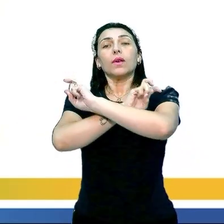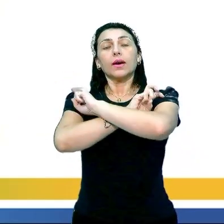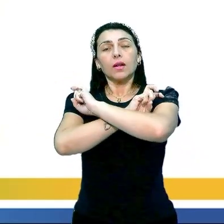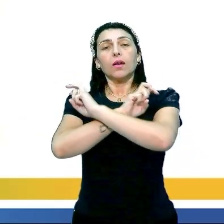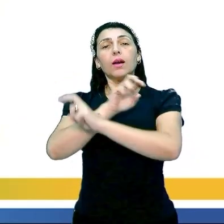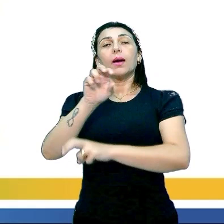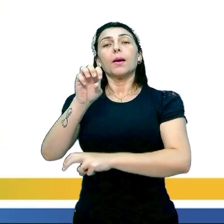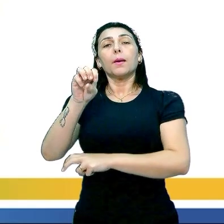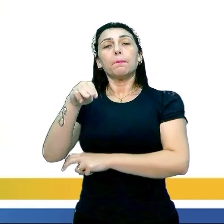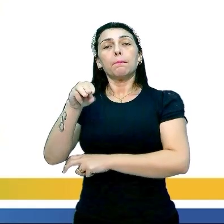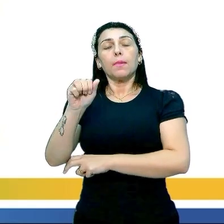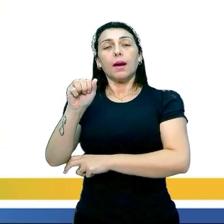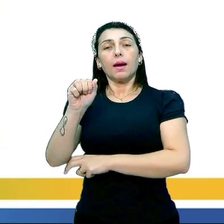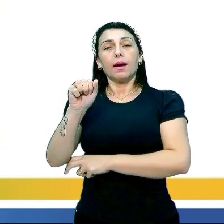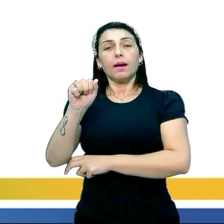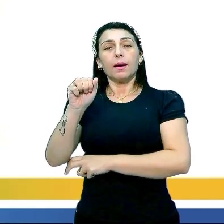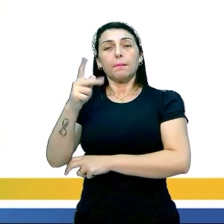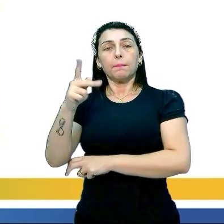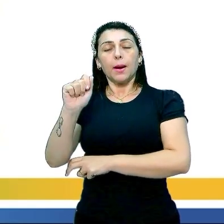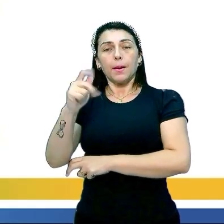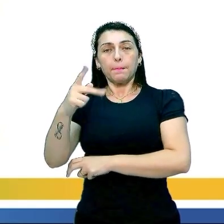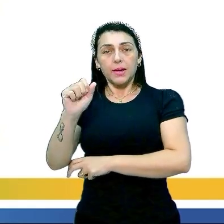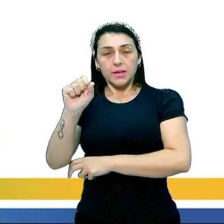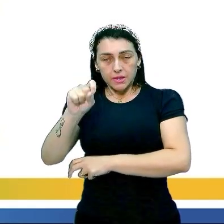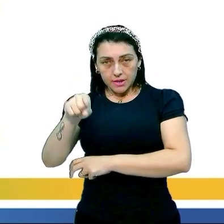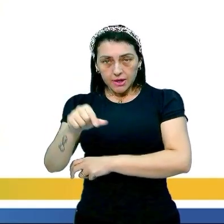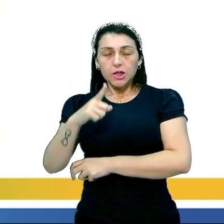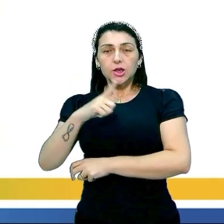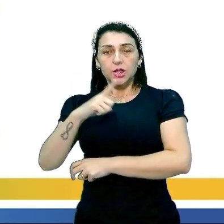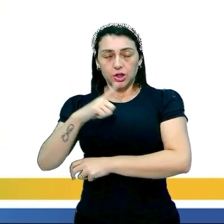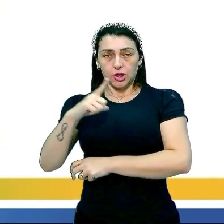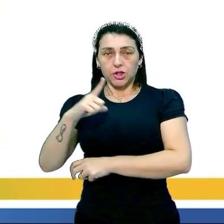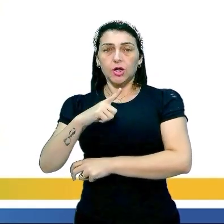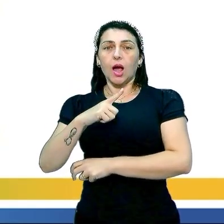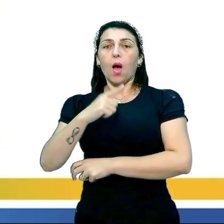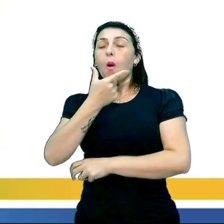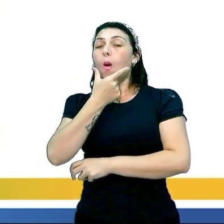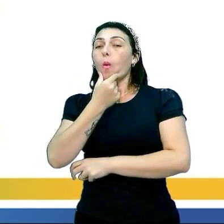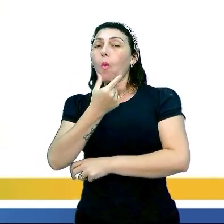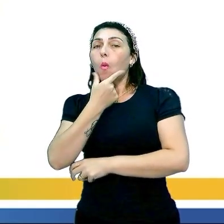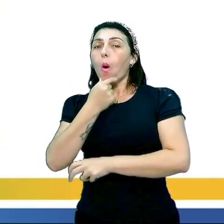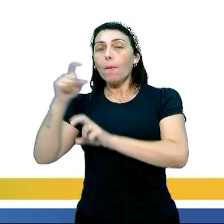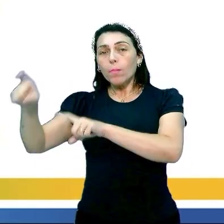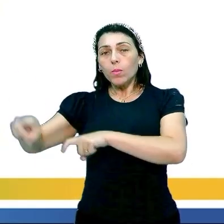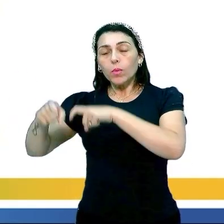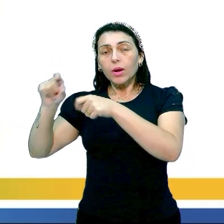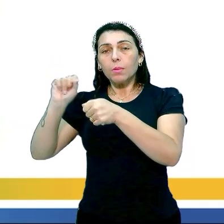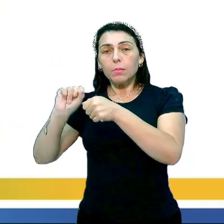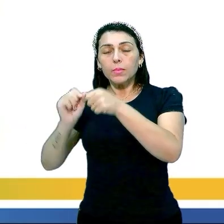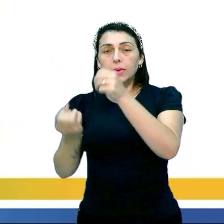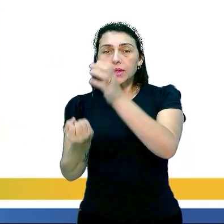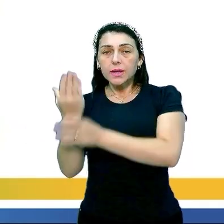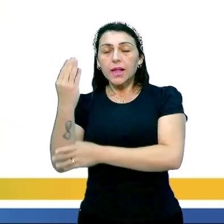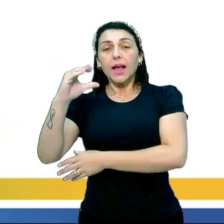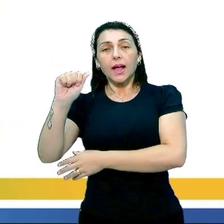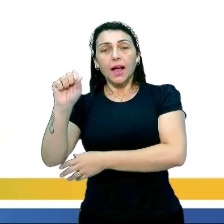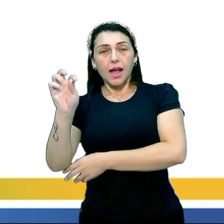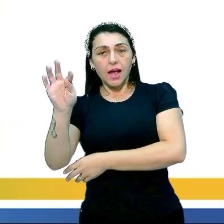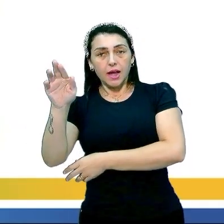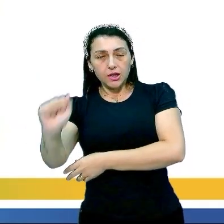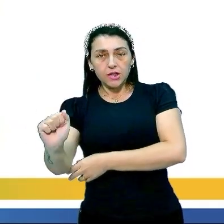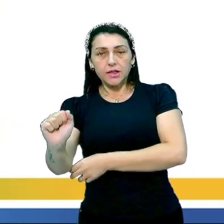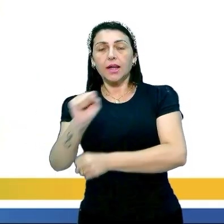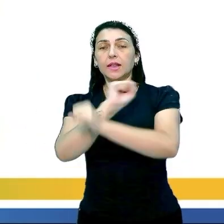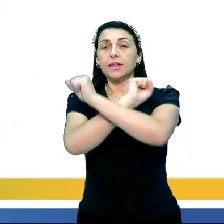eles tinham uma casta sacerdotal. E quando o camponês produzia, o que acontecia? Essa casta